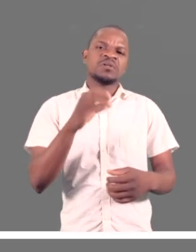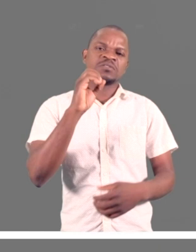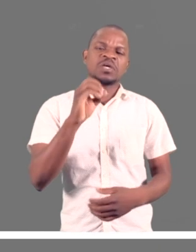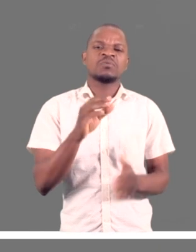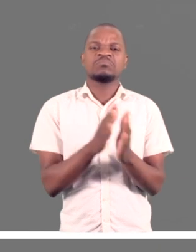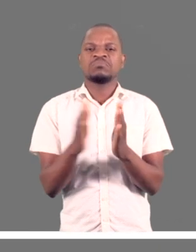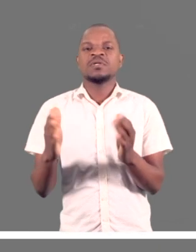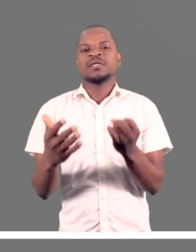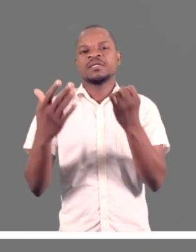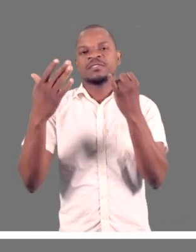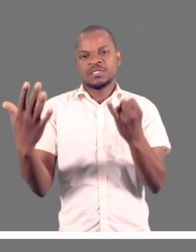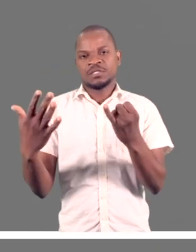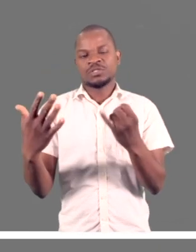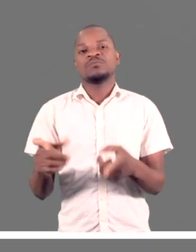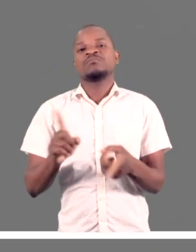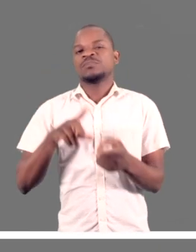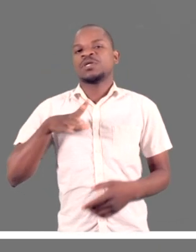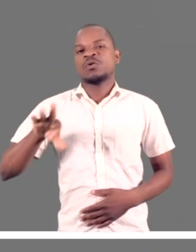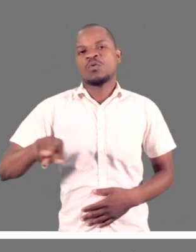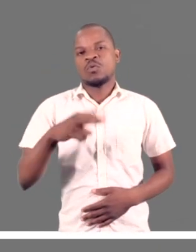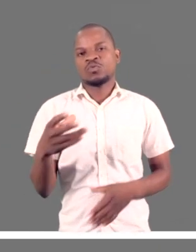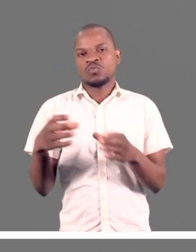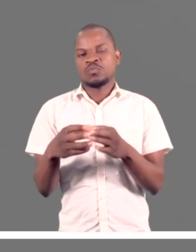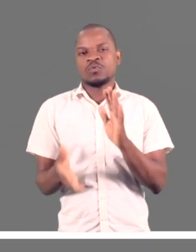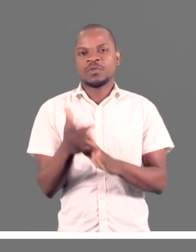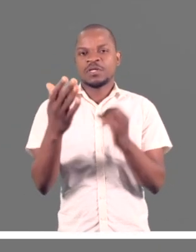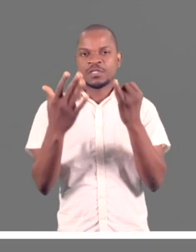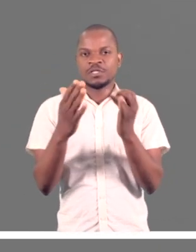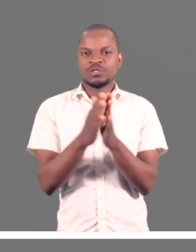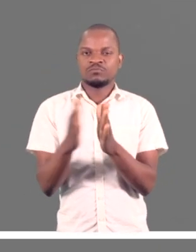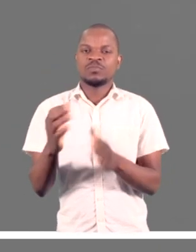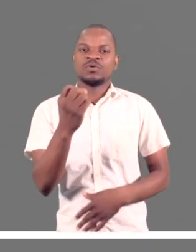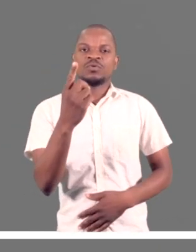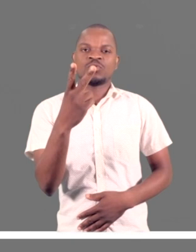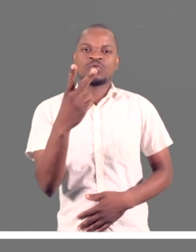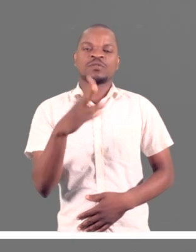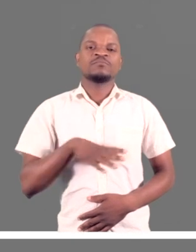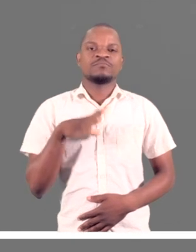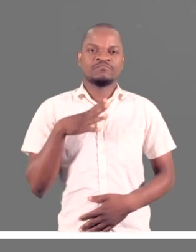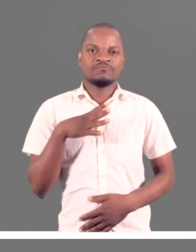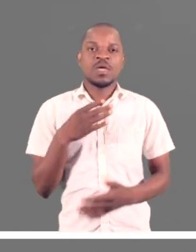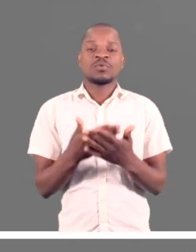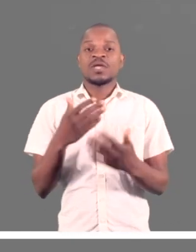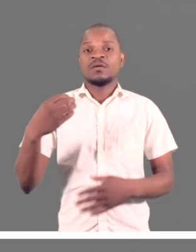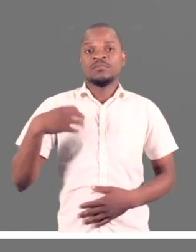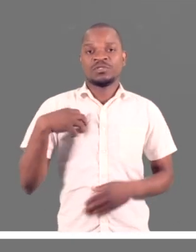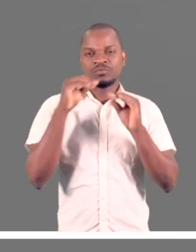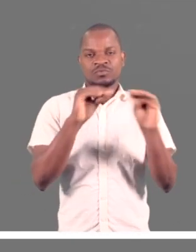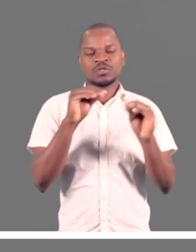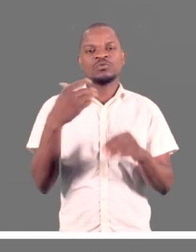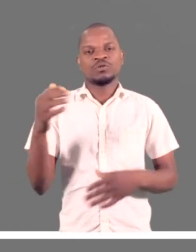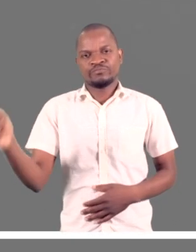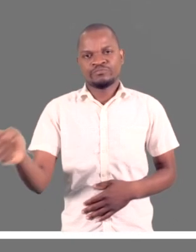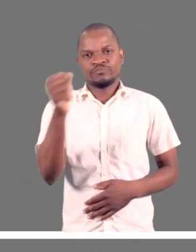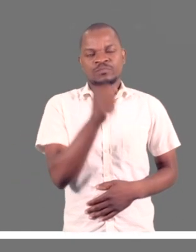6 a 12 anos temos dois grupos e ajudamos essa temos professores a educação está Brasil professores para trabalharmos